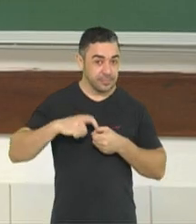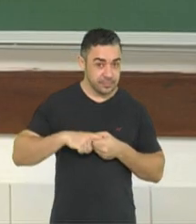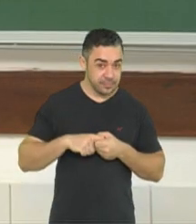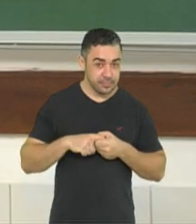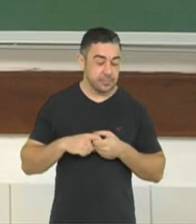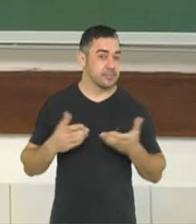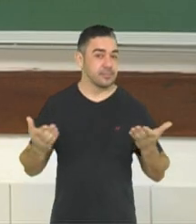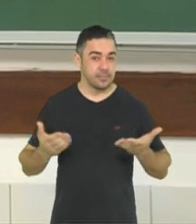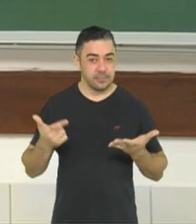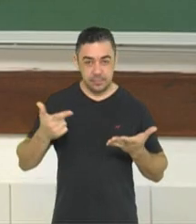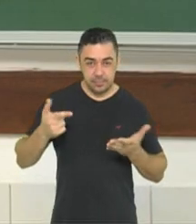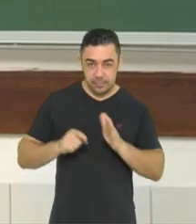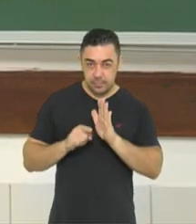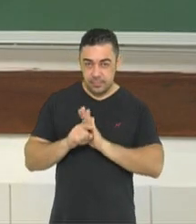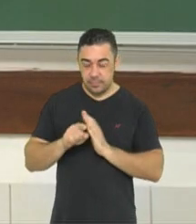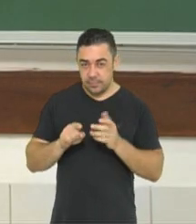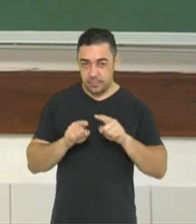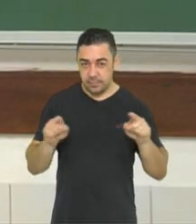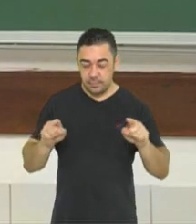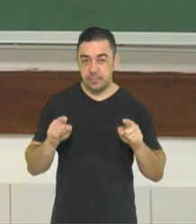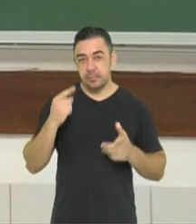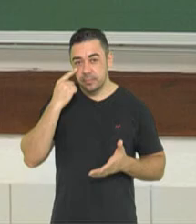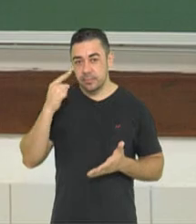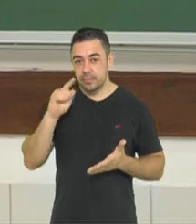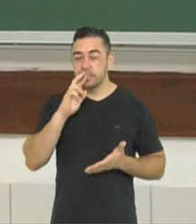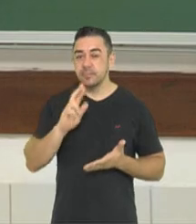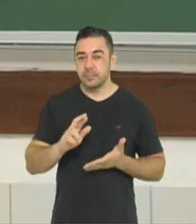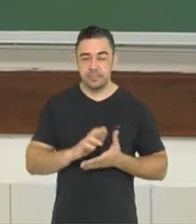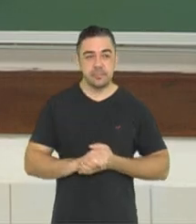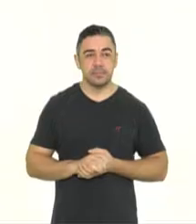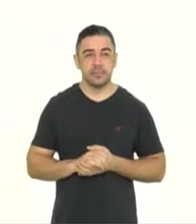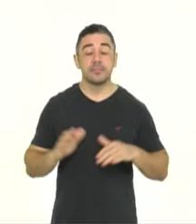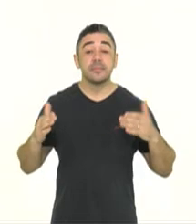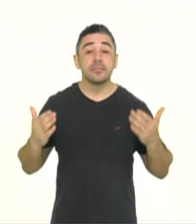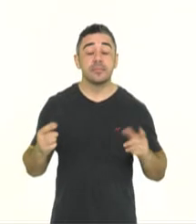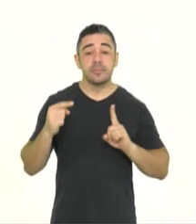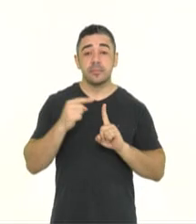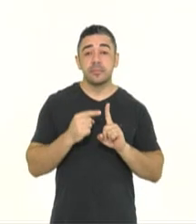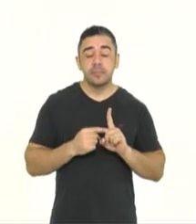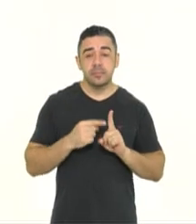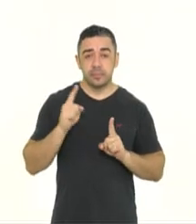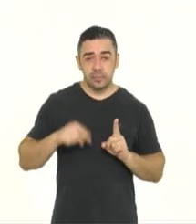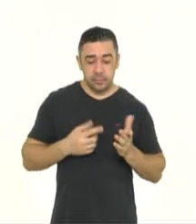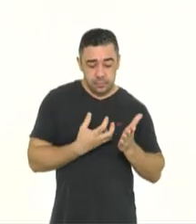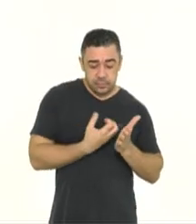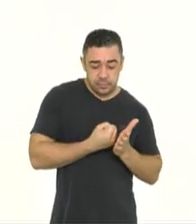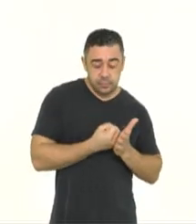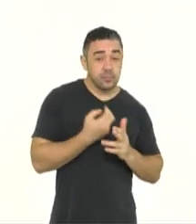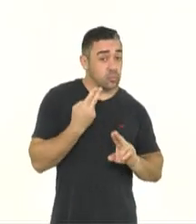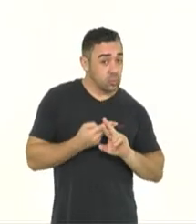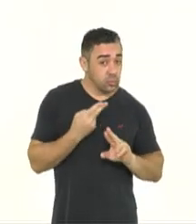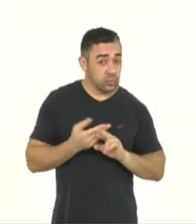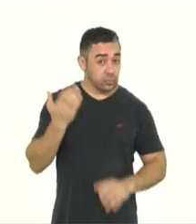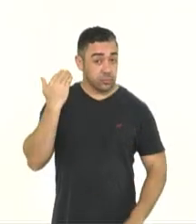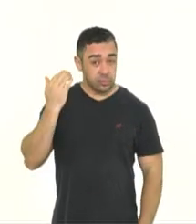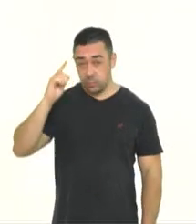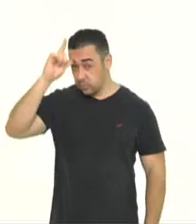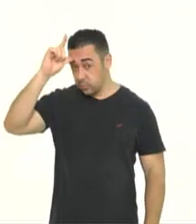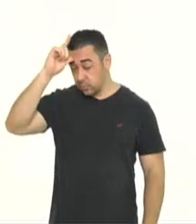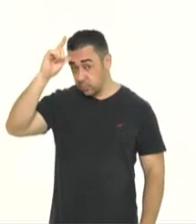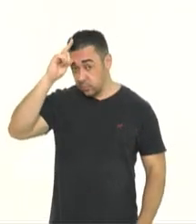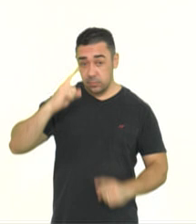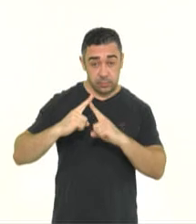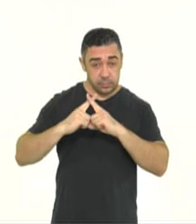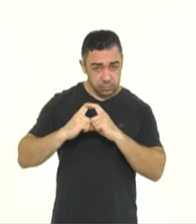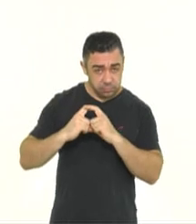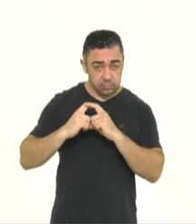Retornamos do nosso segundo quiz, então vamos conferir a resposta. Qual tipo de gravador foi usado pela Alemanha nazista